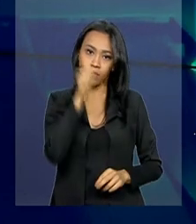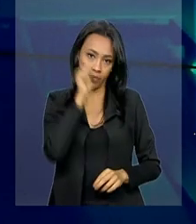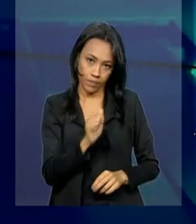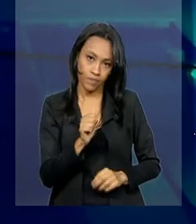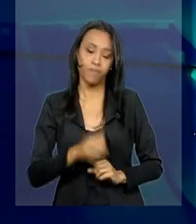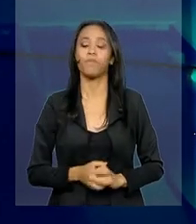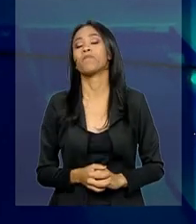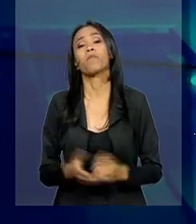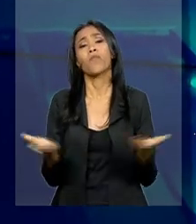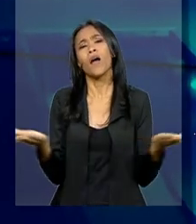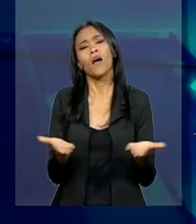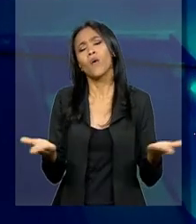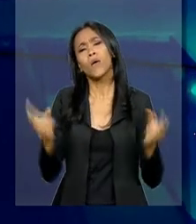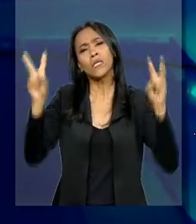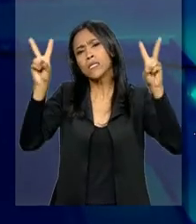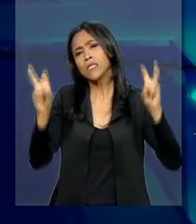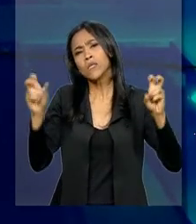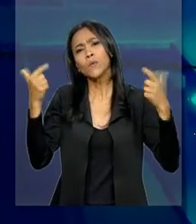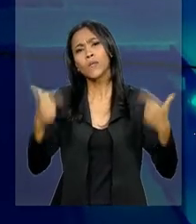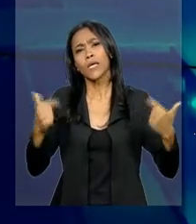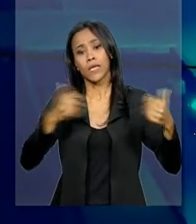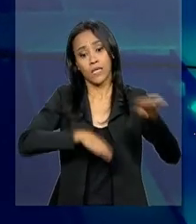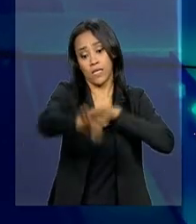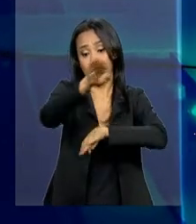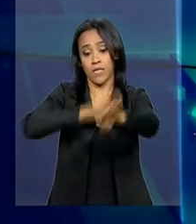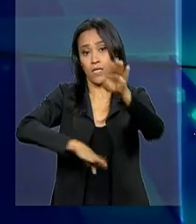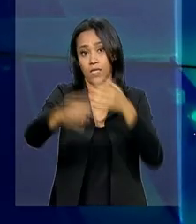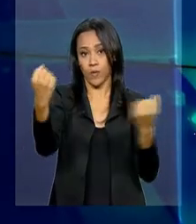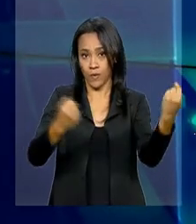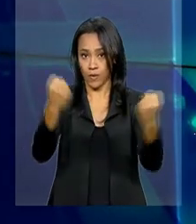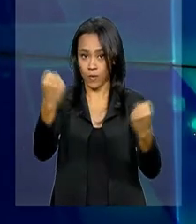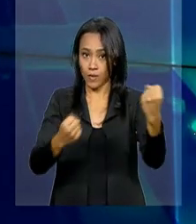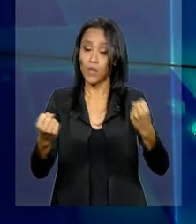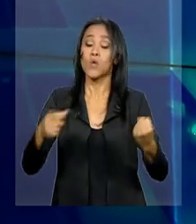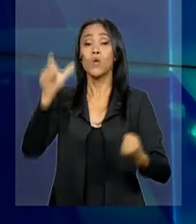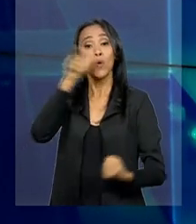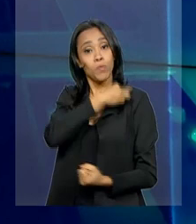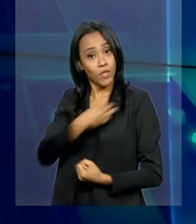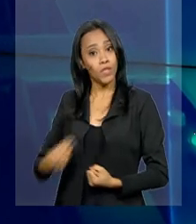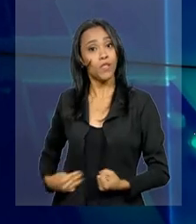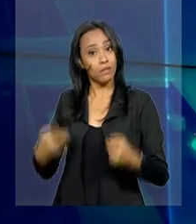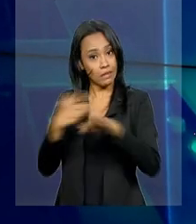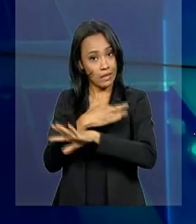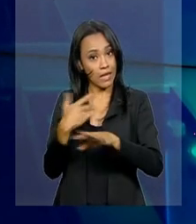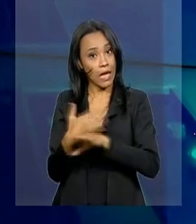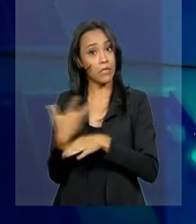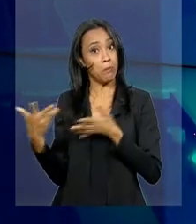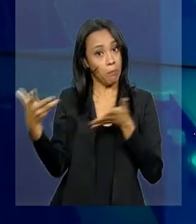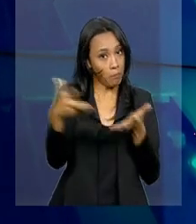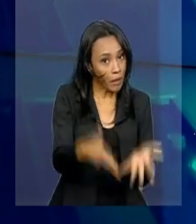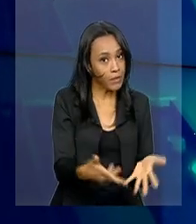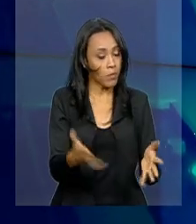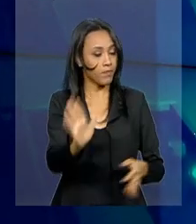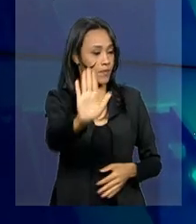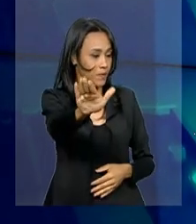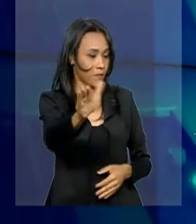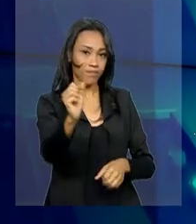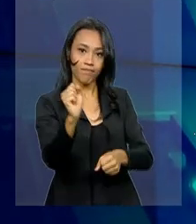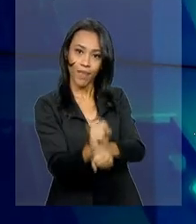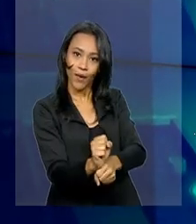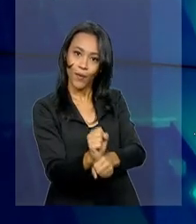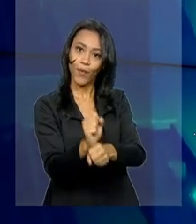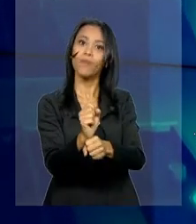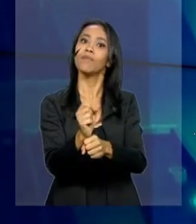Vamos falar agora sobre o trânsito. O ministro das cidades, Alexandre Baldi, participou hoje de uma blitz educativa no posto da Polícia